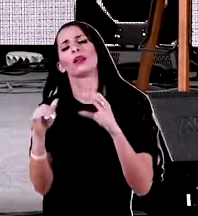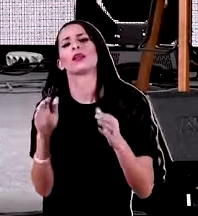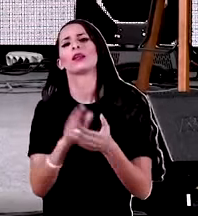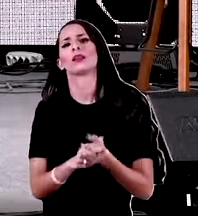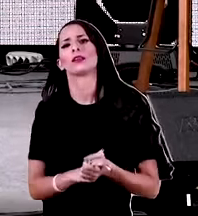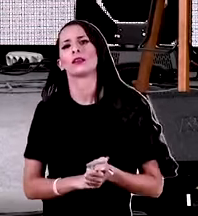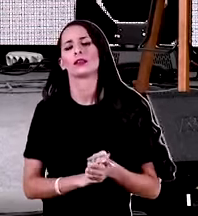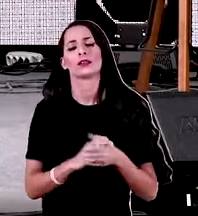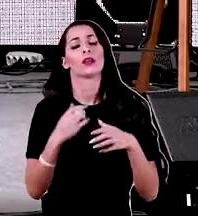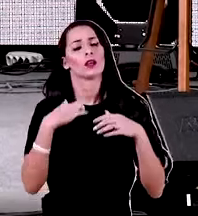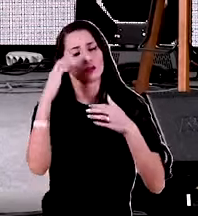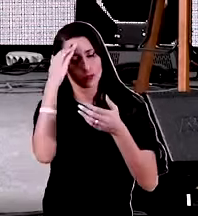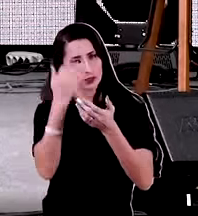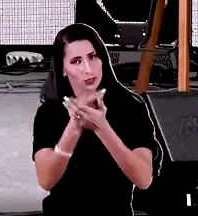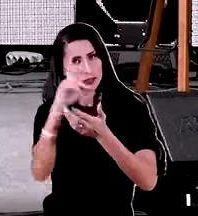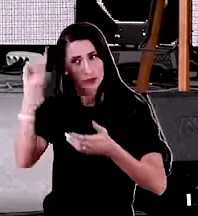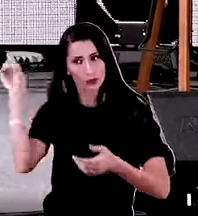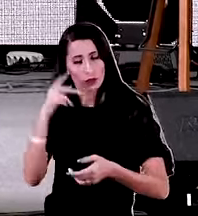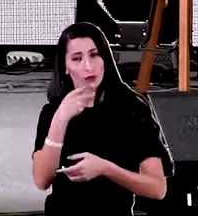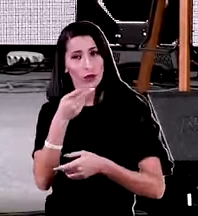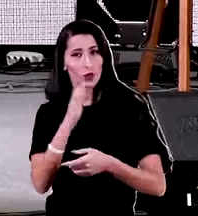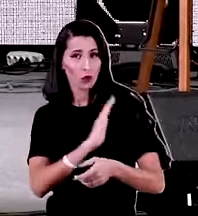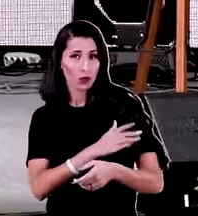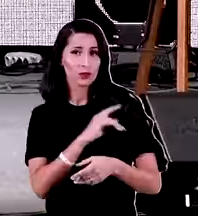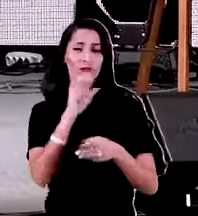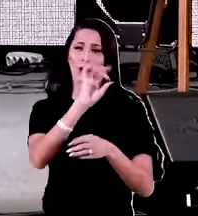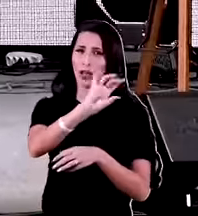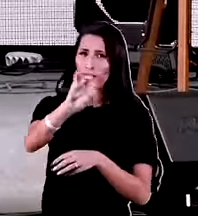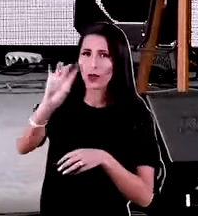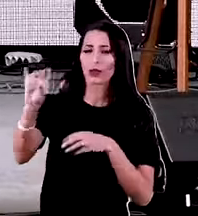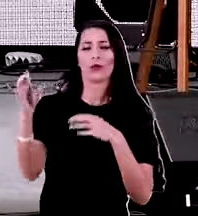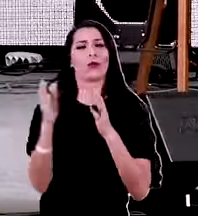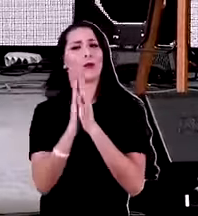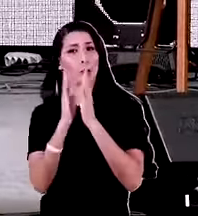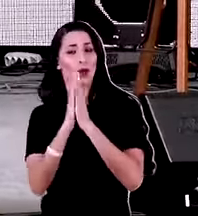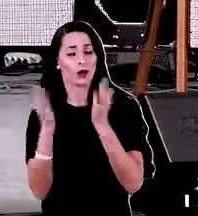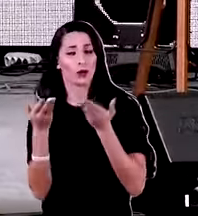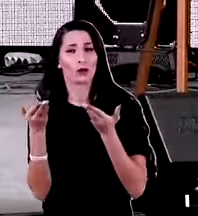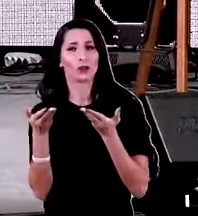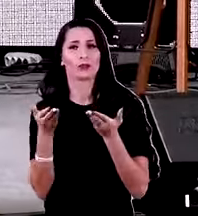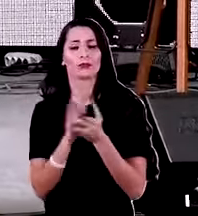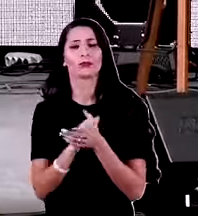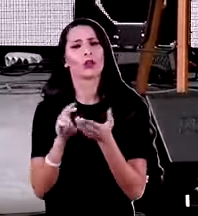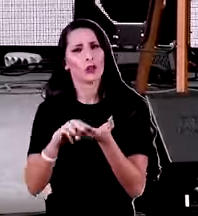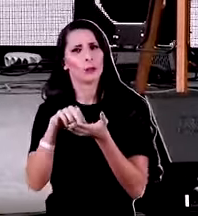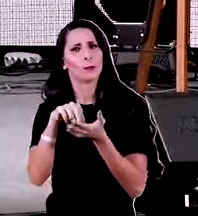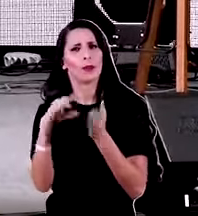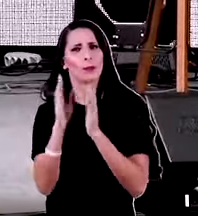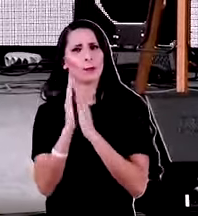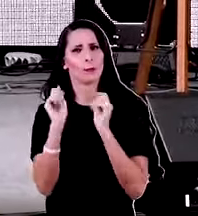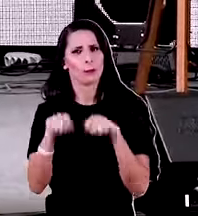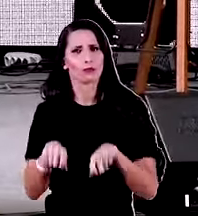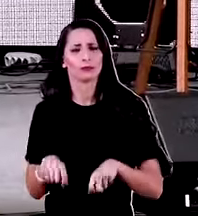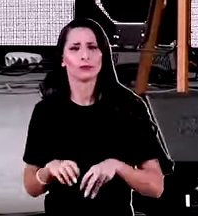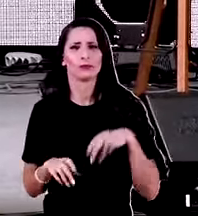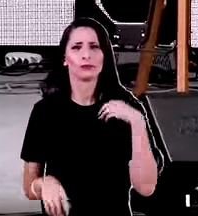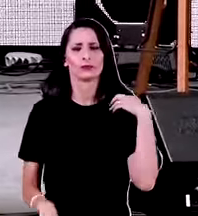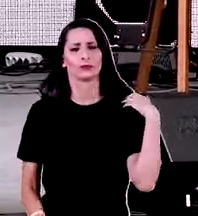eu tenho certeza que Deus vai falar o coração de cada uma de nós. Amém? Vamos orar, gente? Você pode ficar em pé no seu lugar?